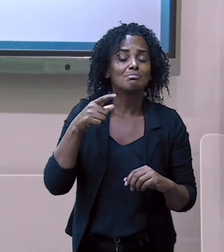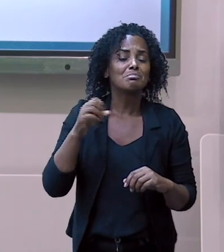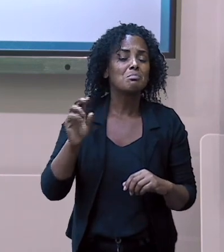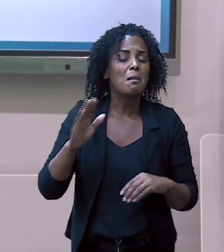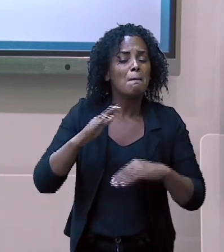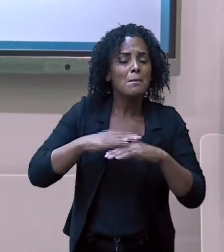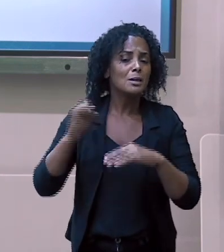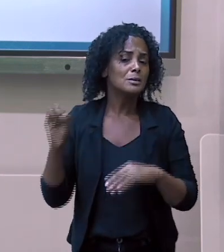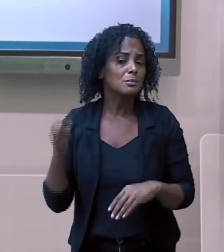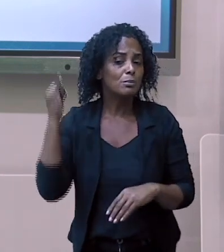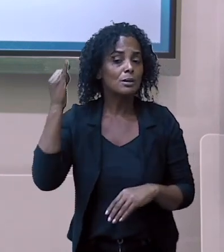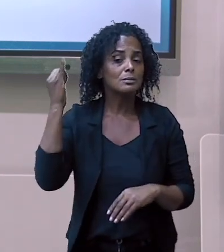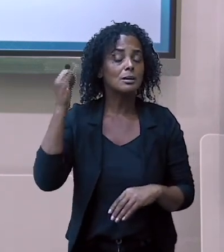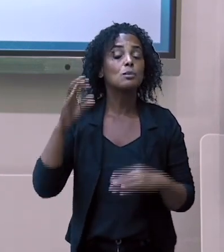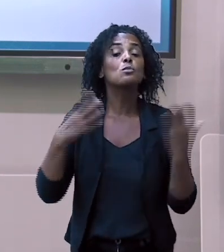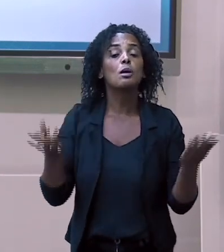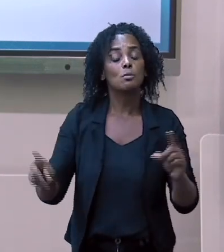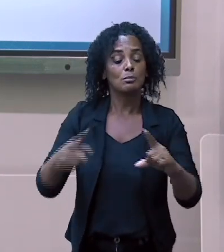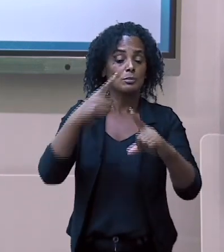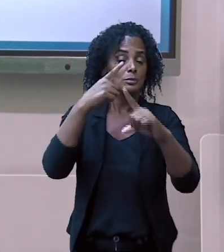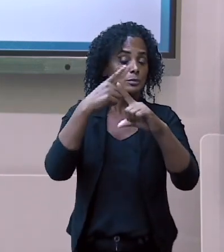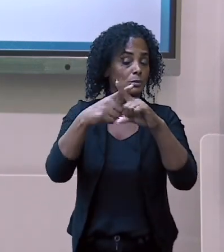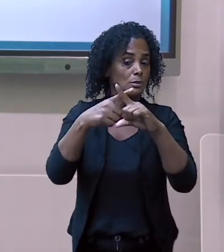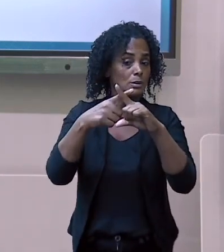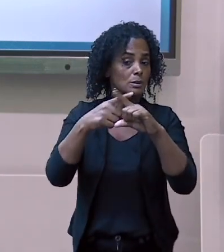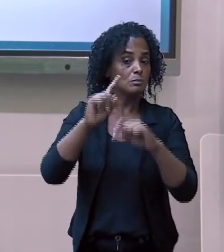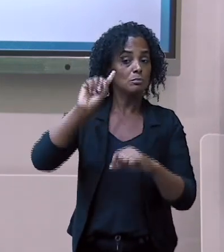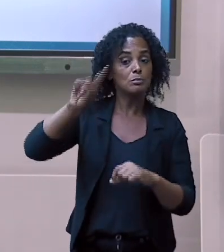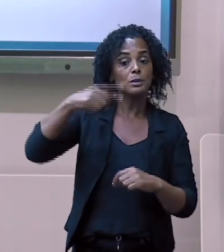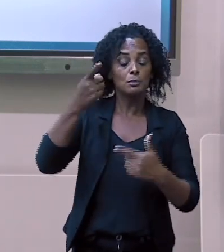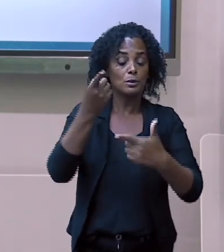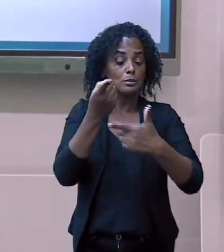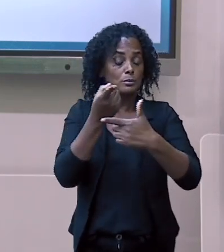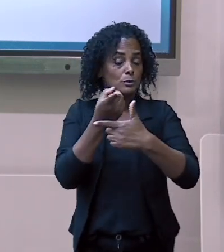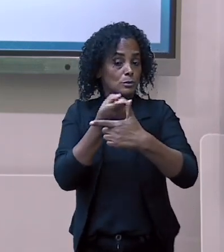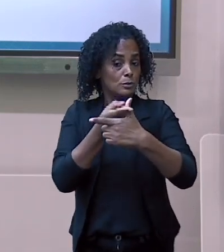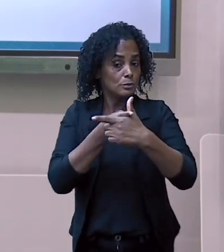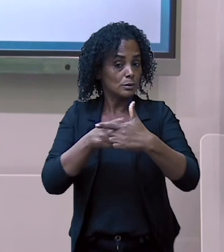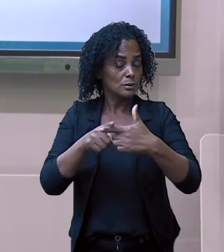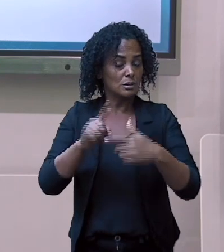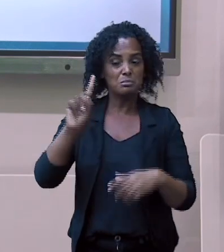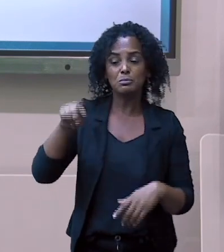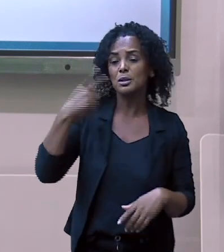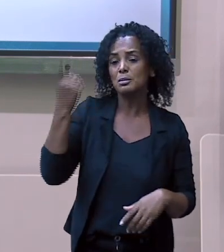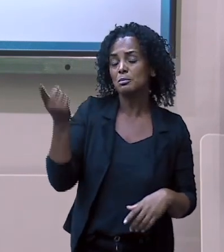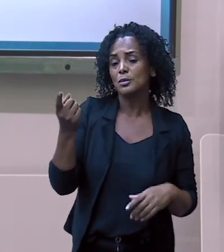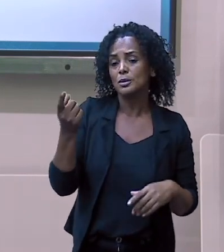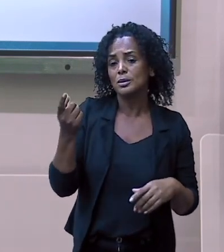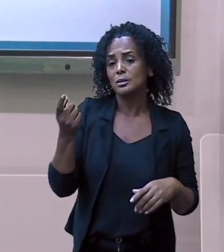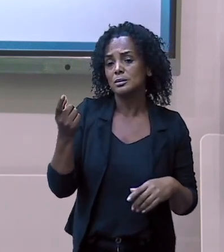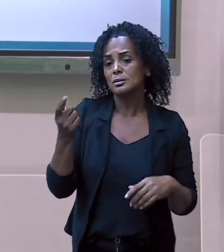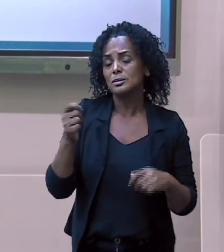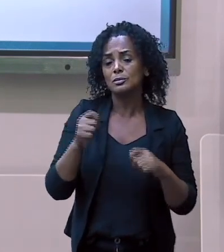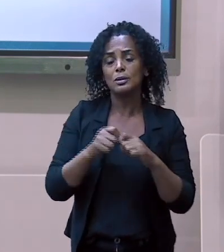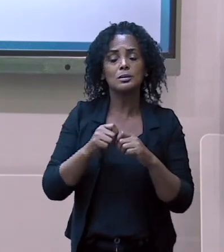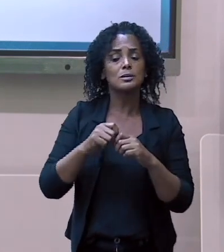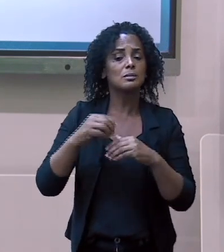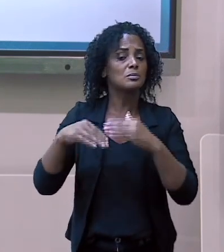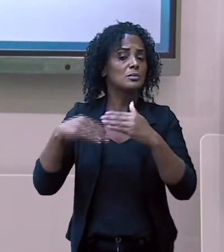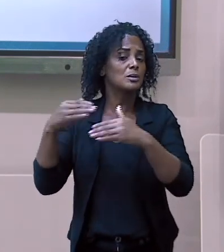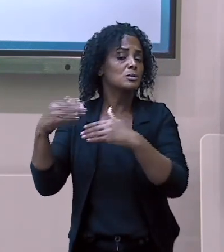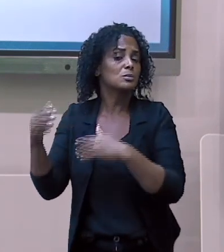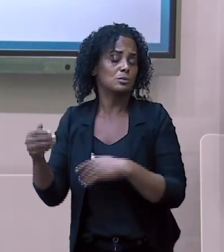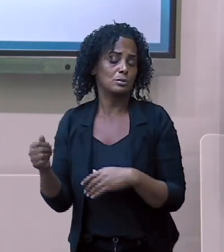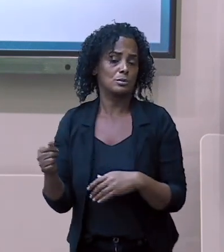importância, como a multiplicação e a divisão, e logo a gente resolve as demais operações para concluir, então, o